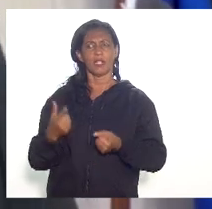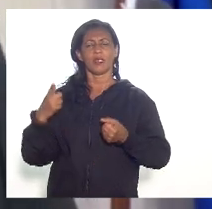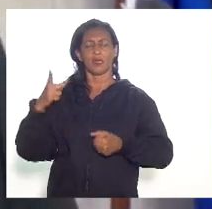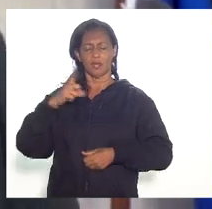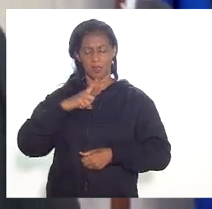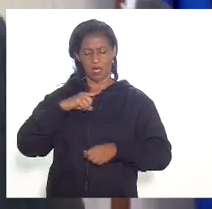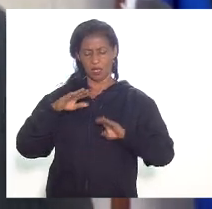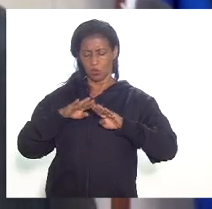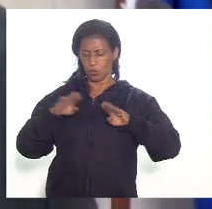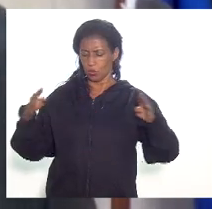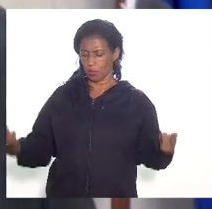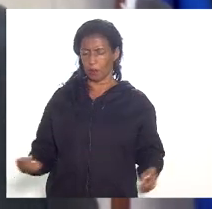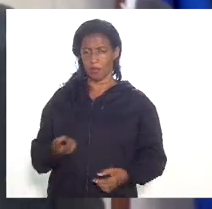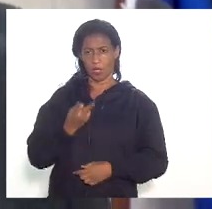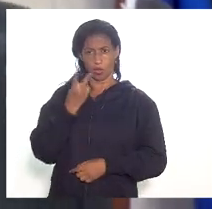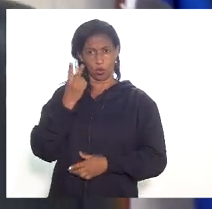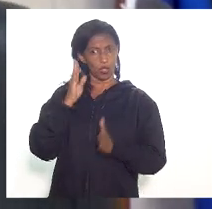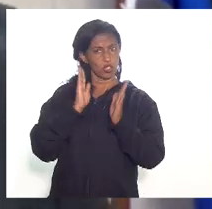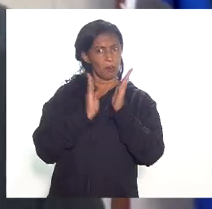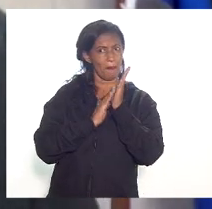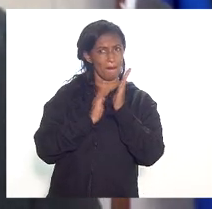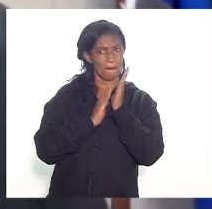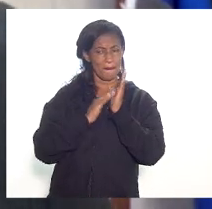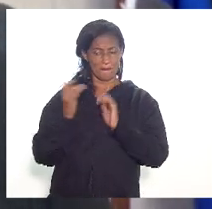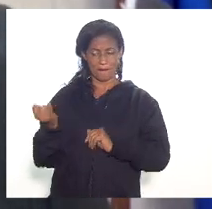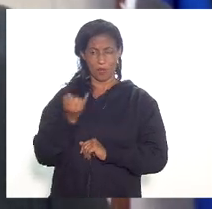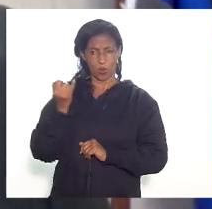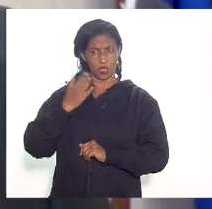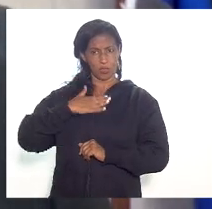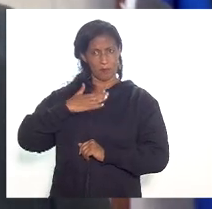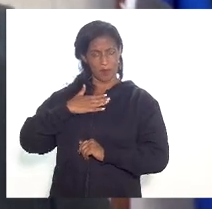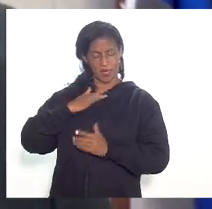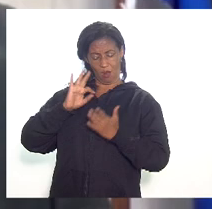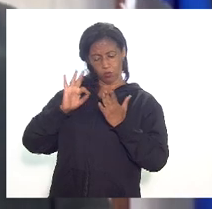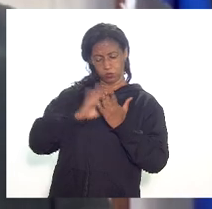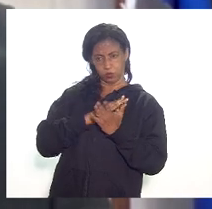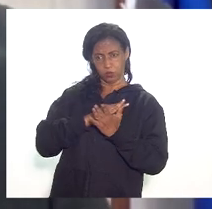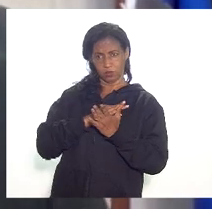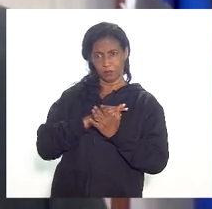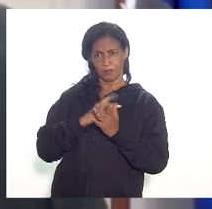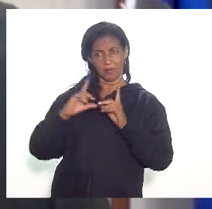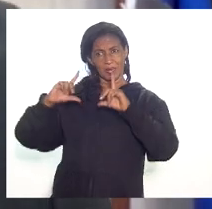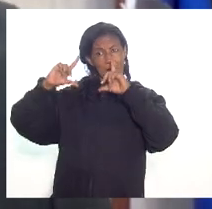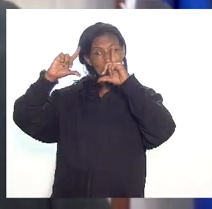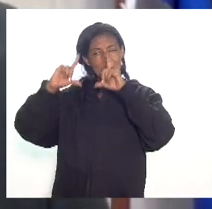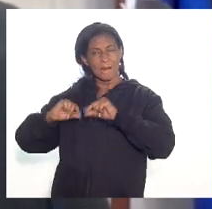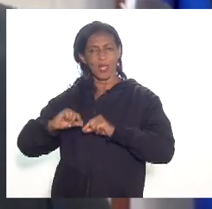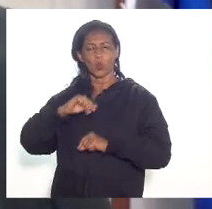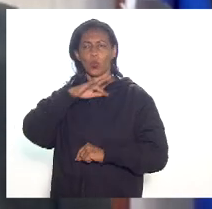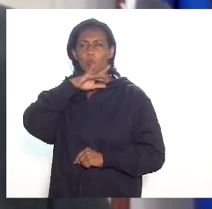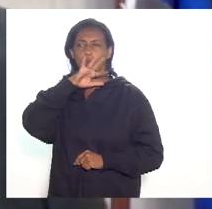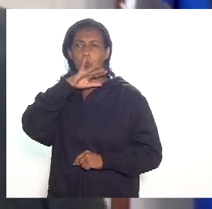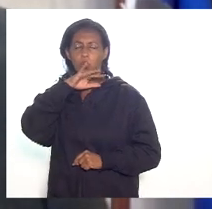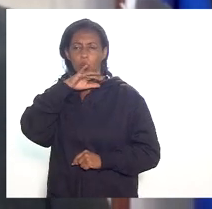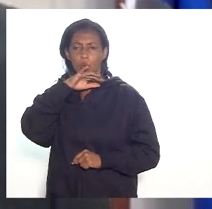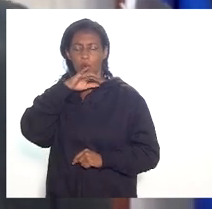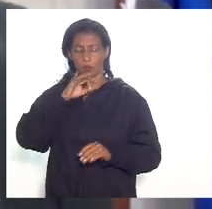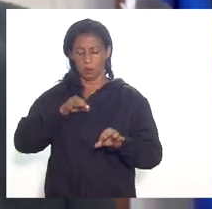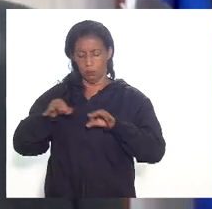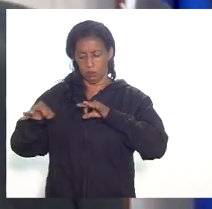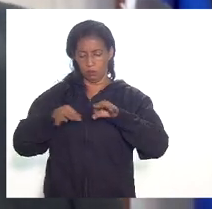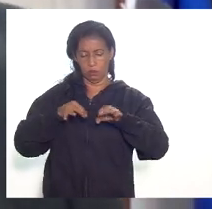sobre a mesa dois destaques de minha autoria que tentam tornar menos maléfico nocivo esse projeto